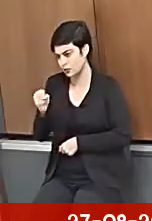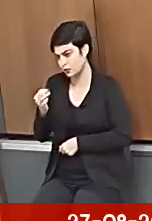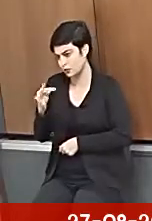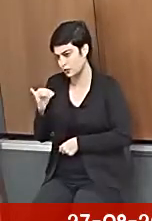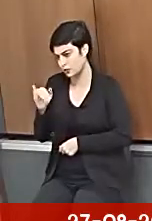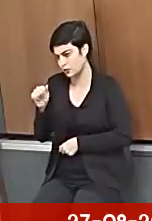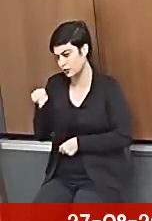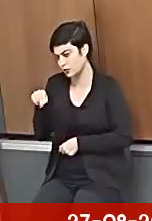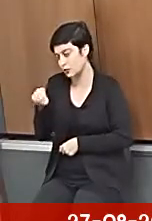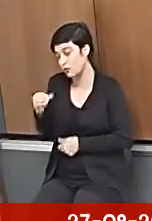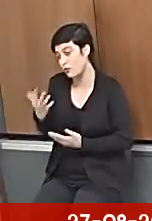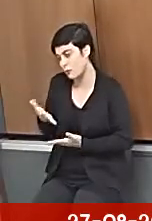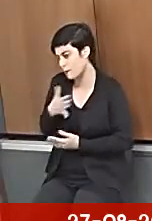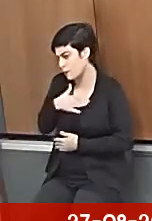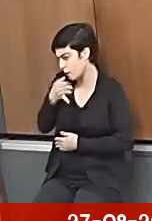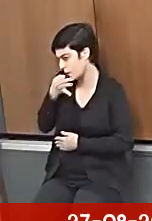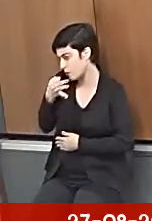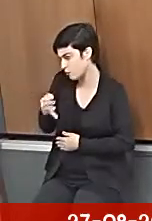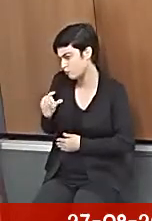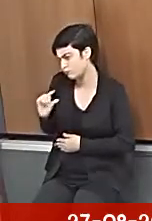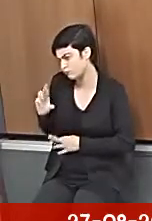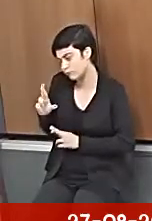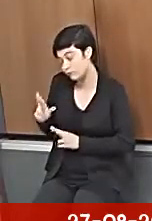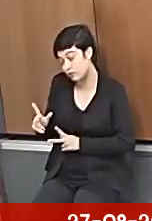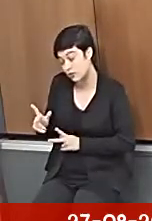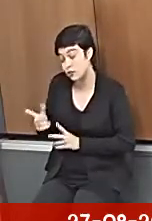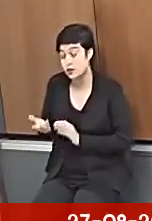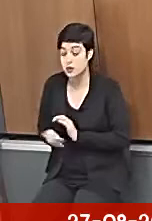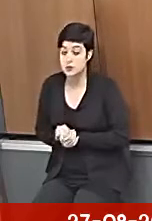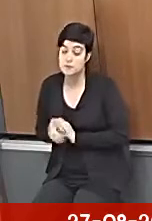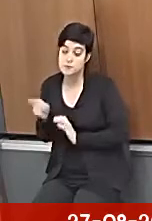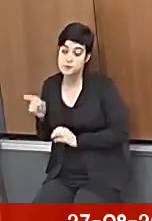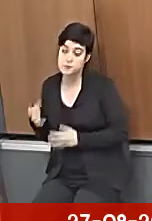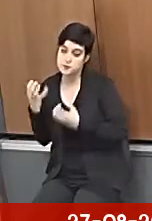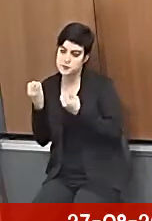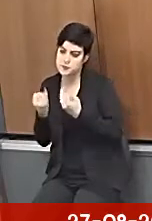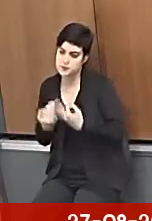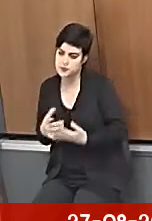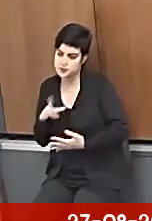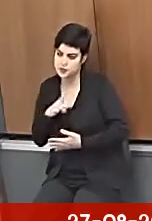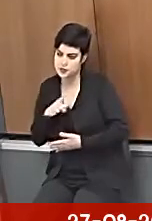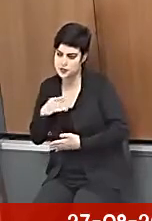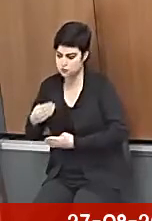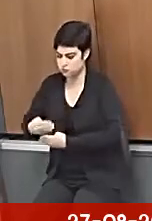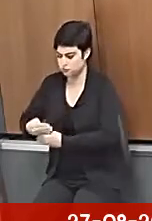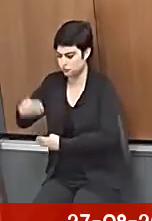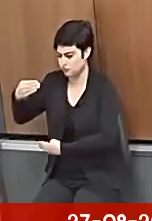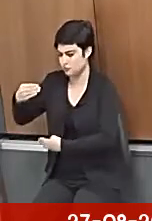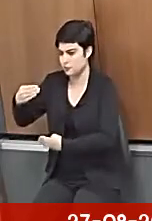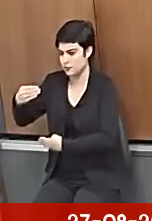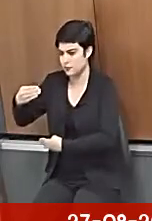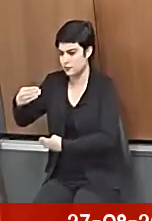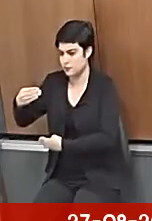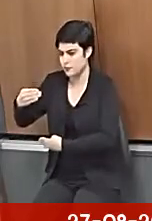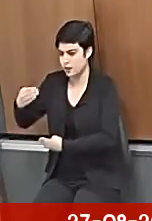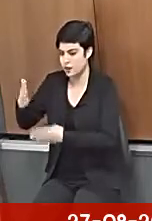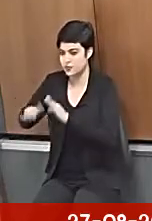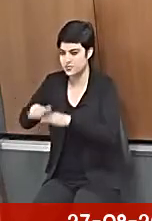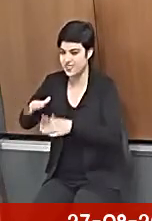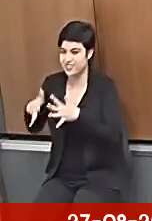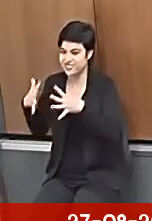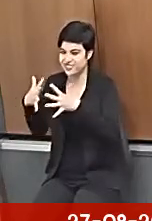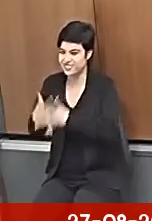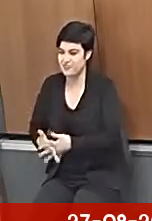discordar dele mas trazer um outro posicionamento quando ele questionou a questão daquelas das placas móveis que foram colocadas e que impediram